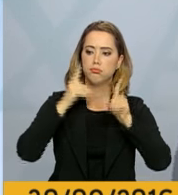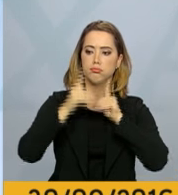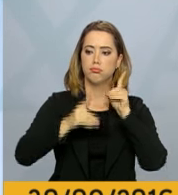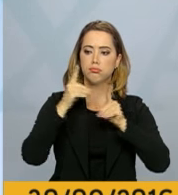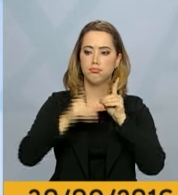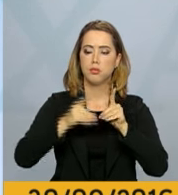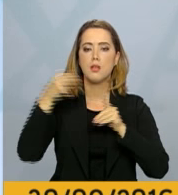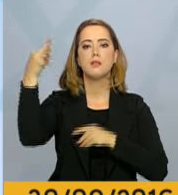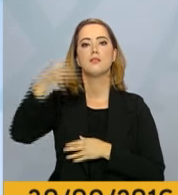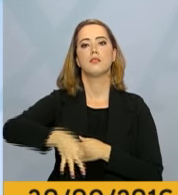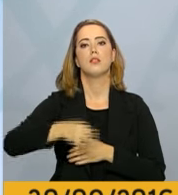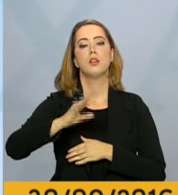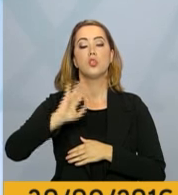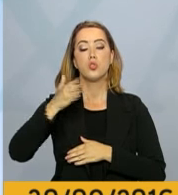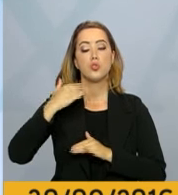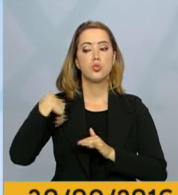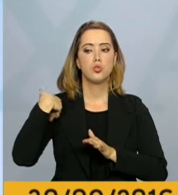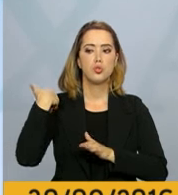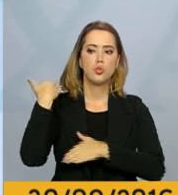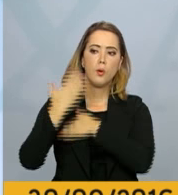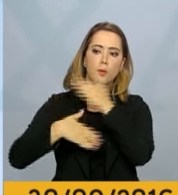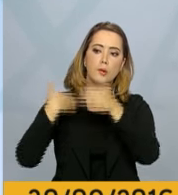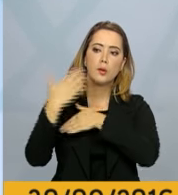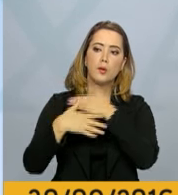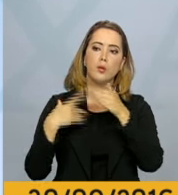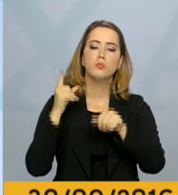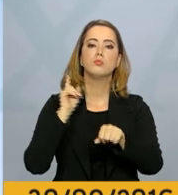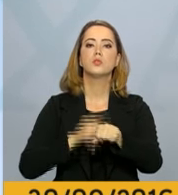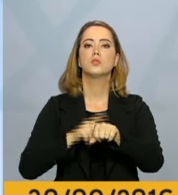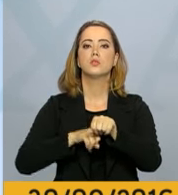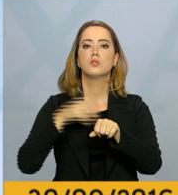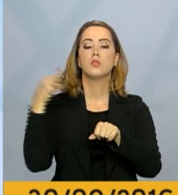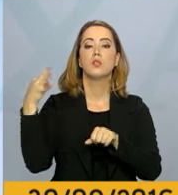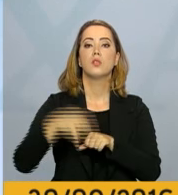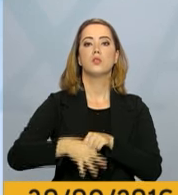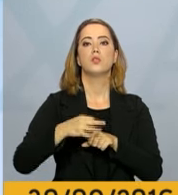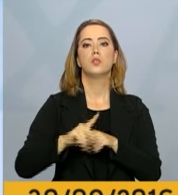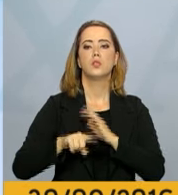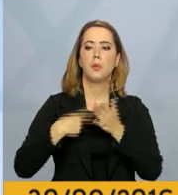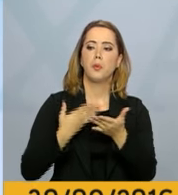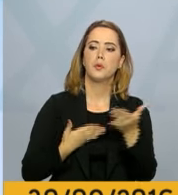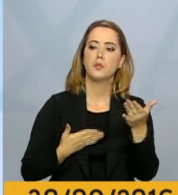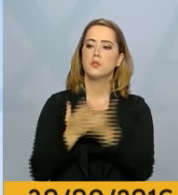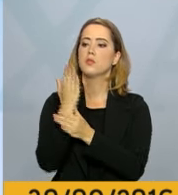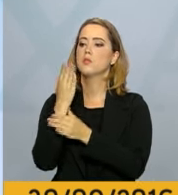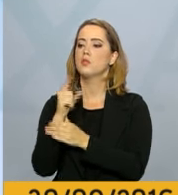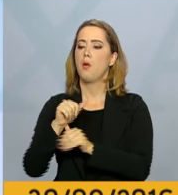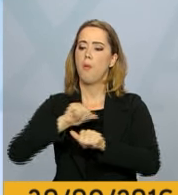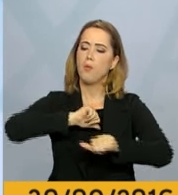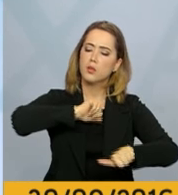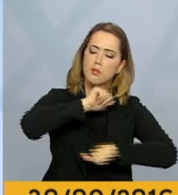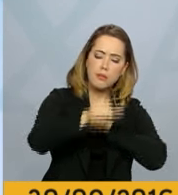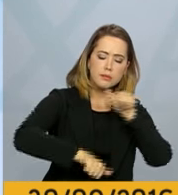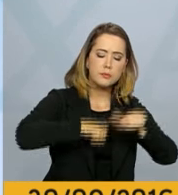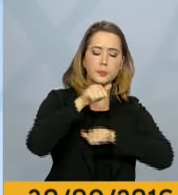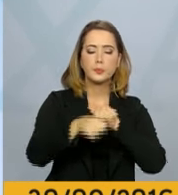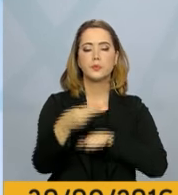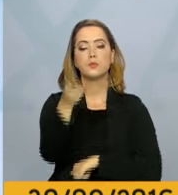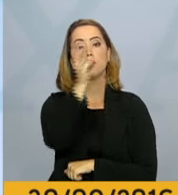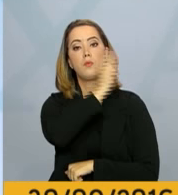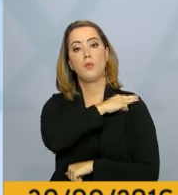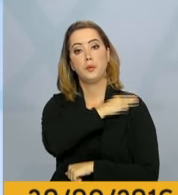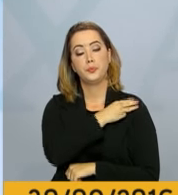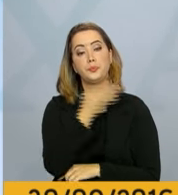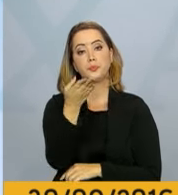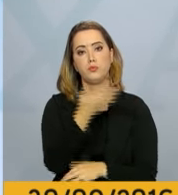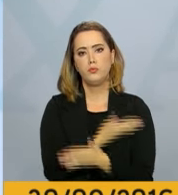o foi ao longo do tempo, e ao final será aprovada fazendo, convenhamos, uma grande revolução no ensino médio. Os